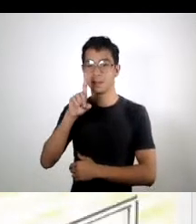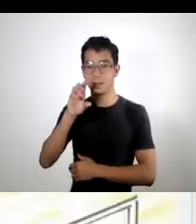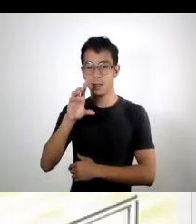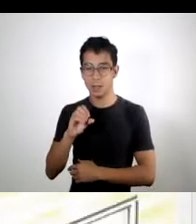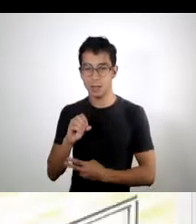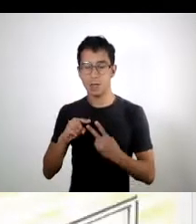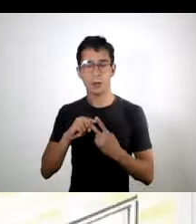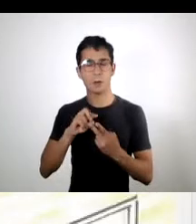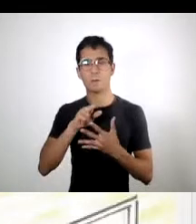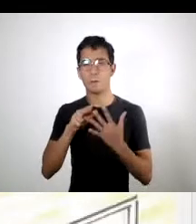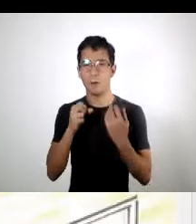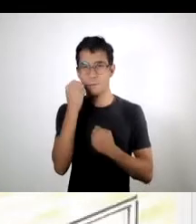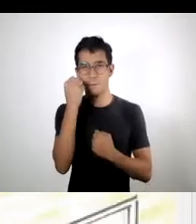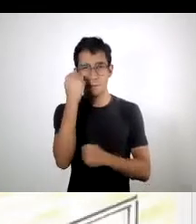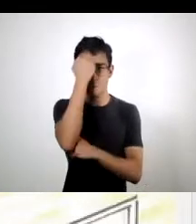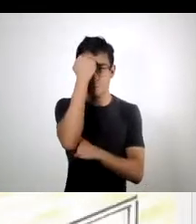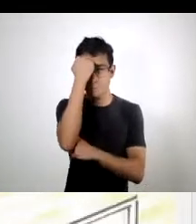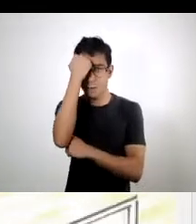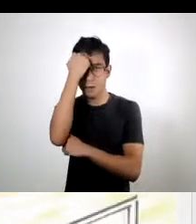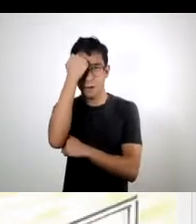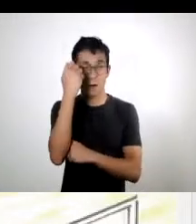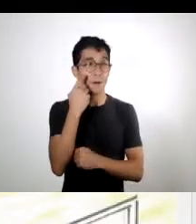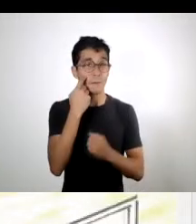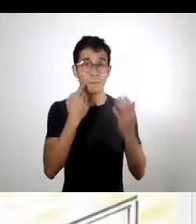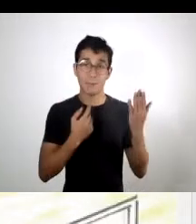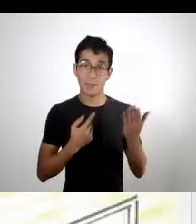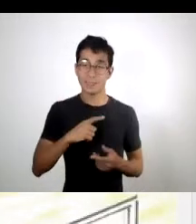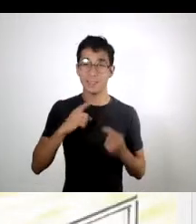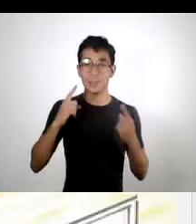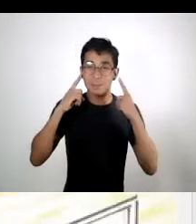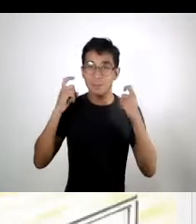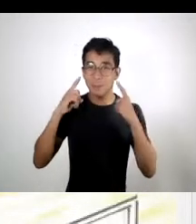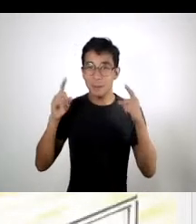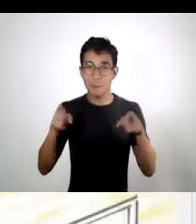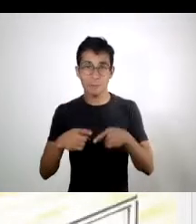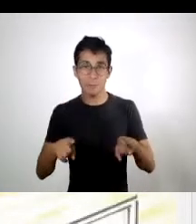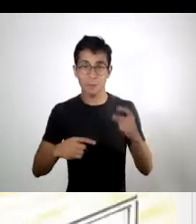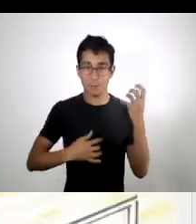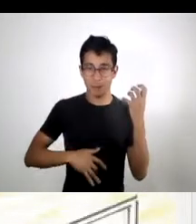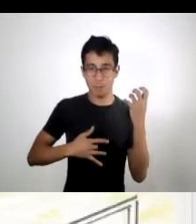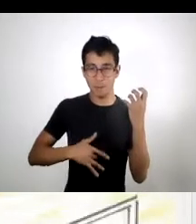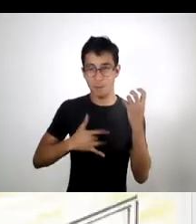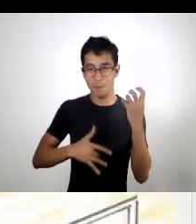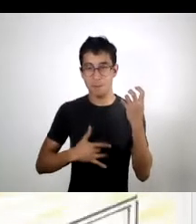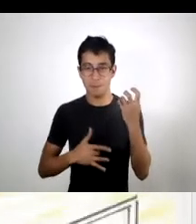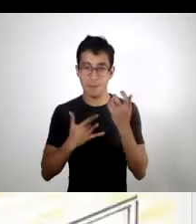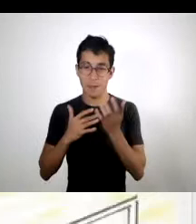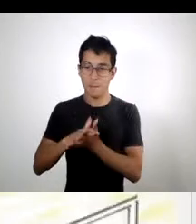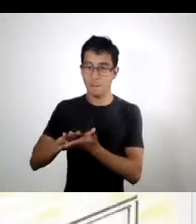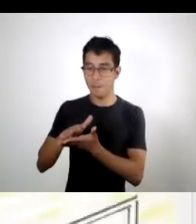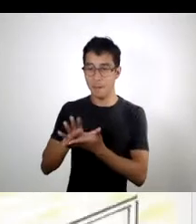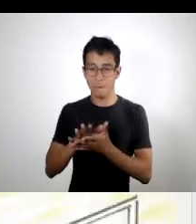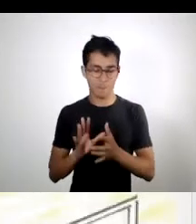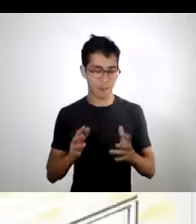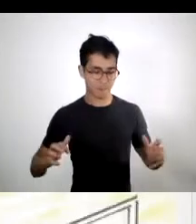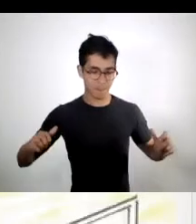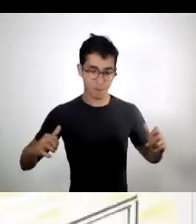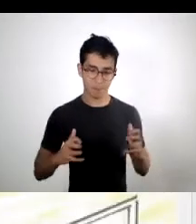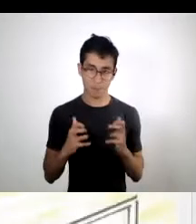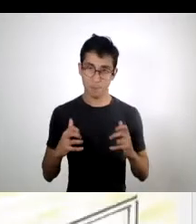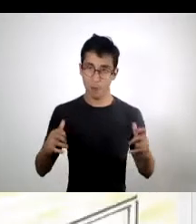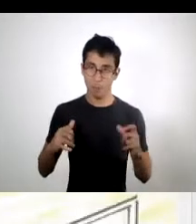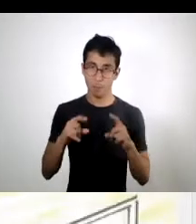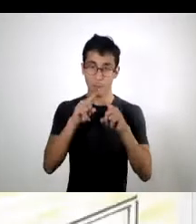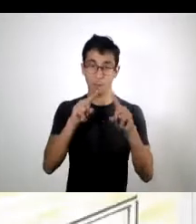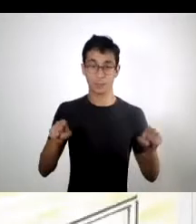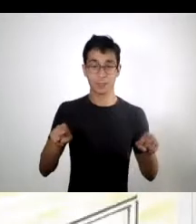forró. Ao som da rabeca, violão, viola, pandeiro, sanfona e triângulo, sob a luz